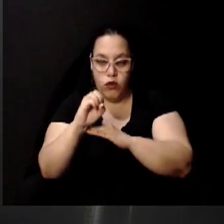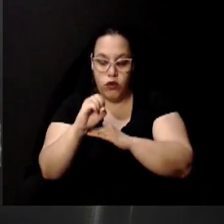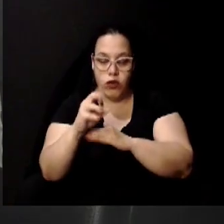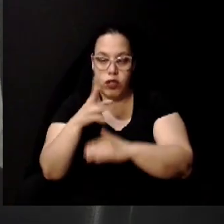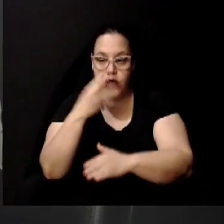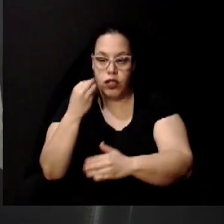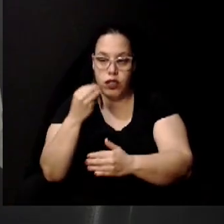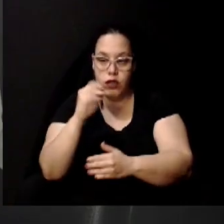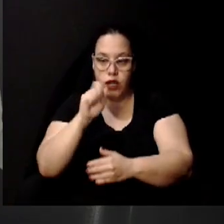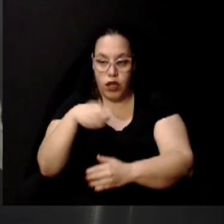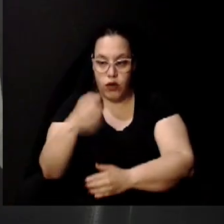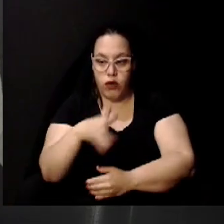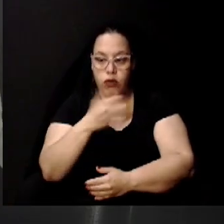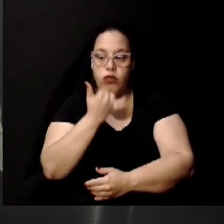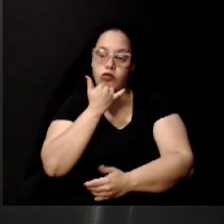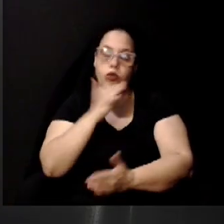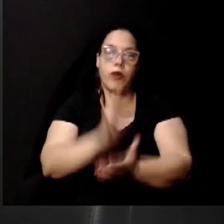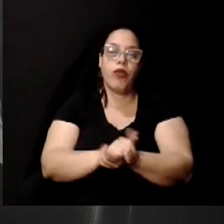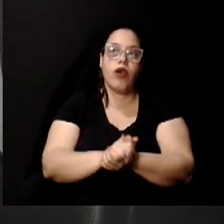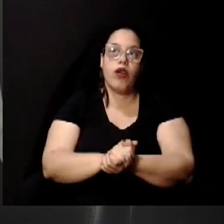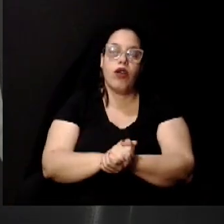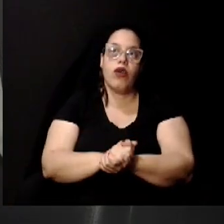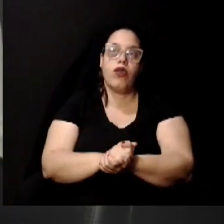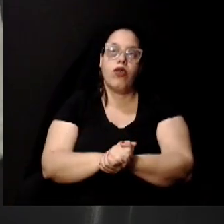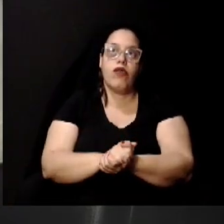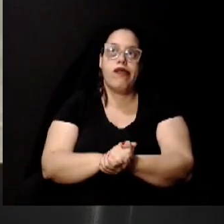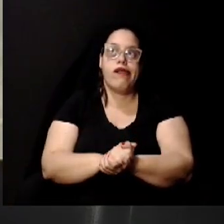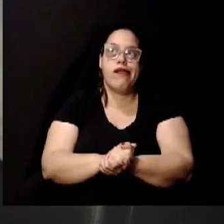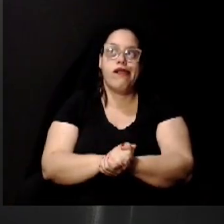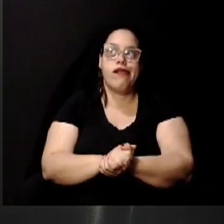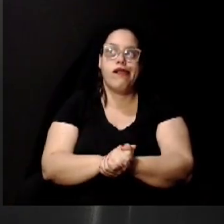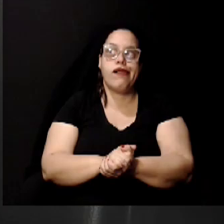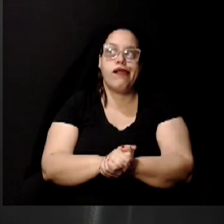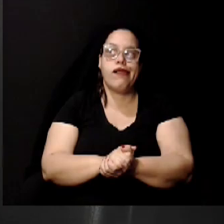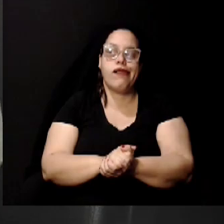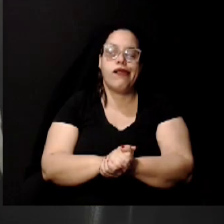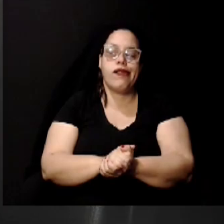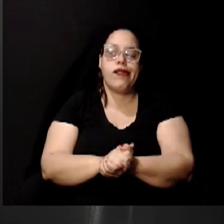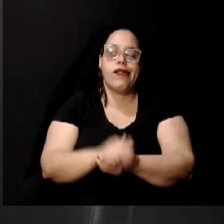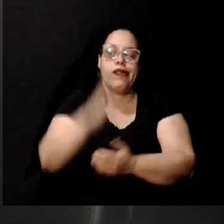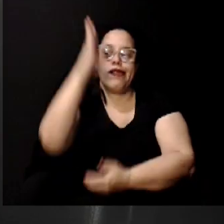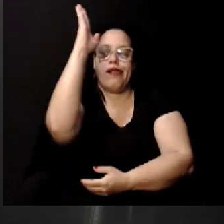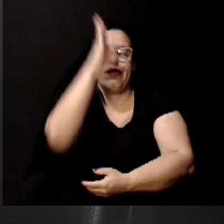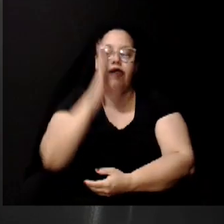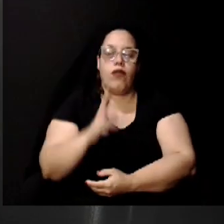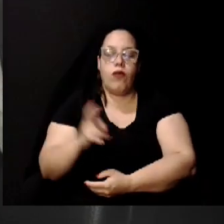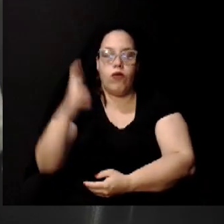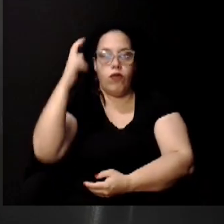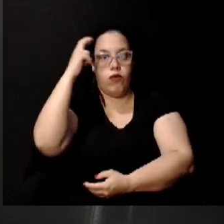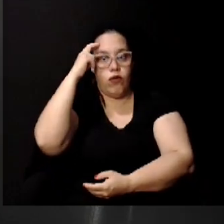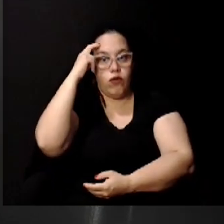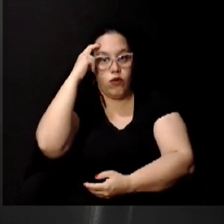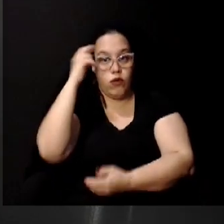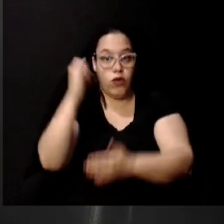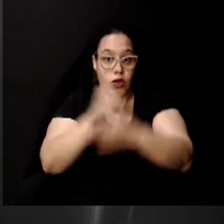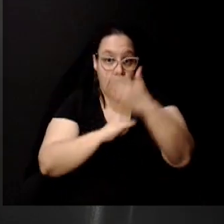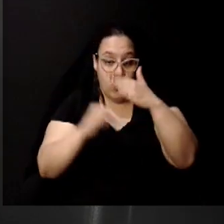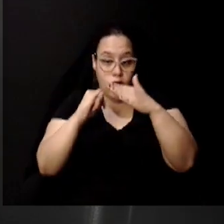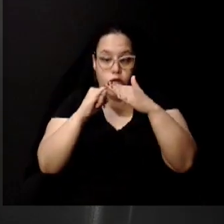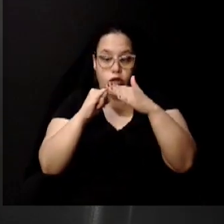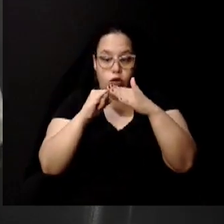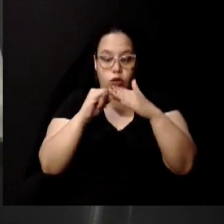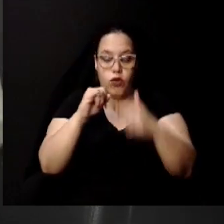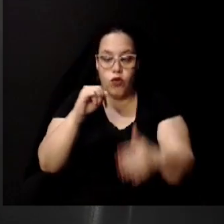instrumentos de disseminação de cultura, como o Brasil Paralelo, como o Instituto Von Mises, que são esses